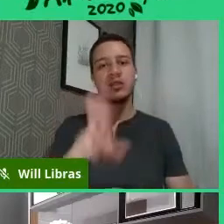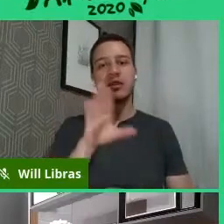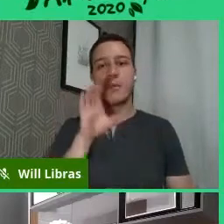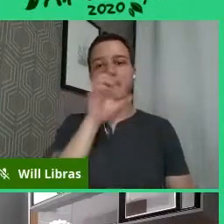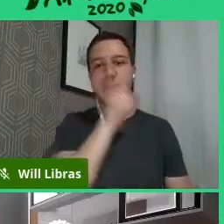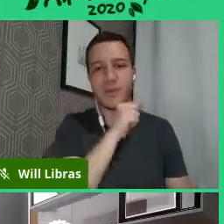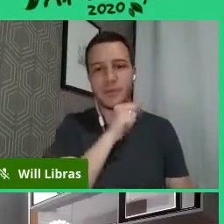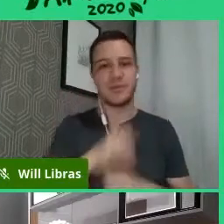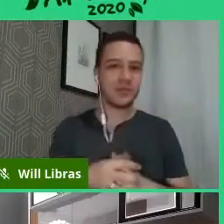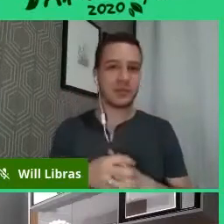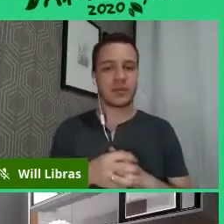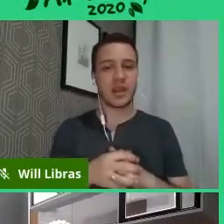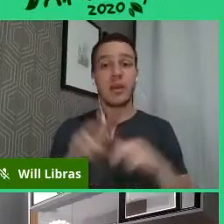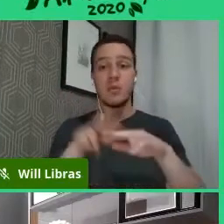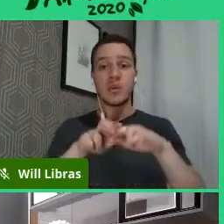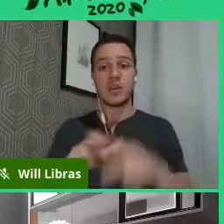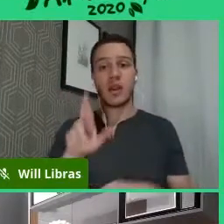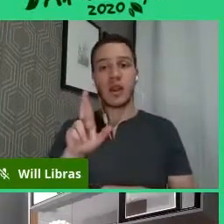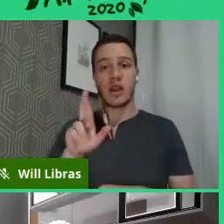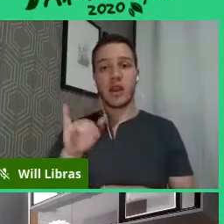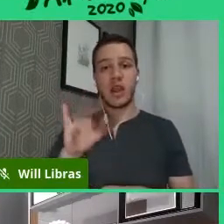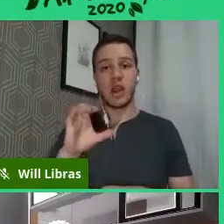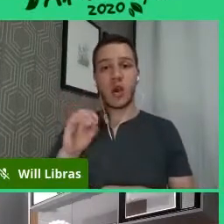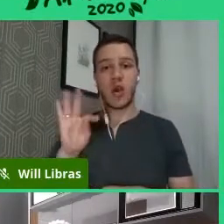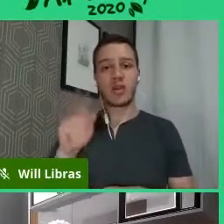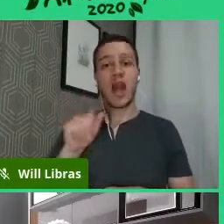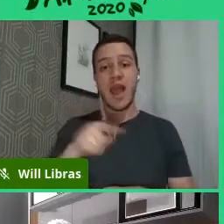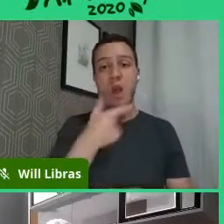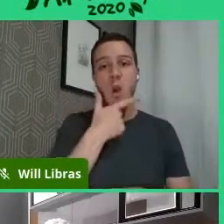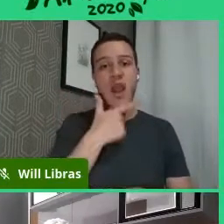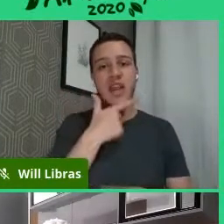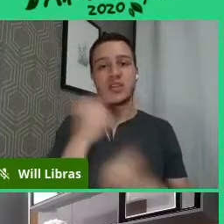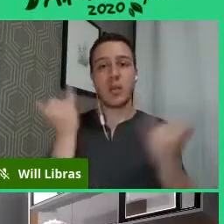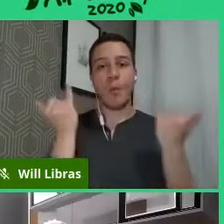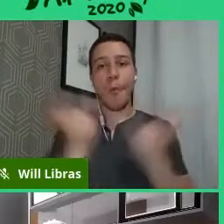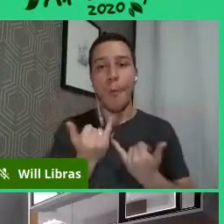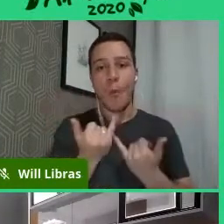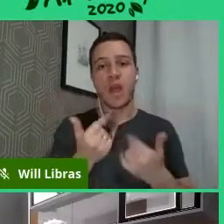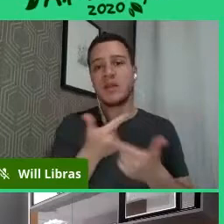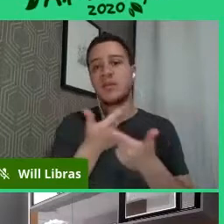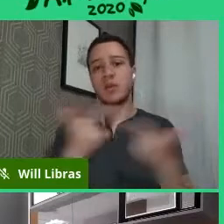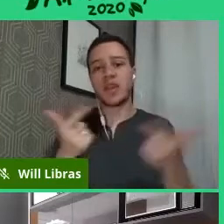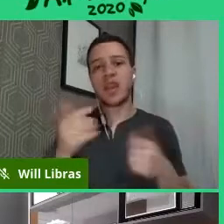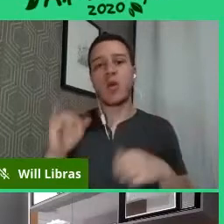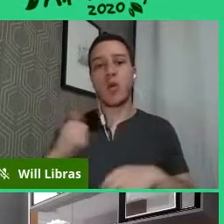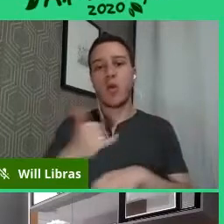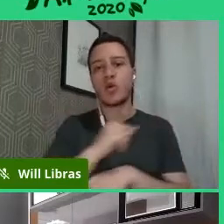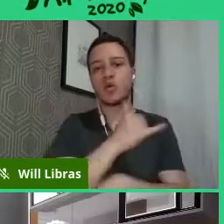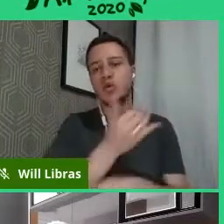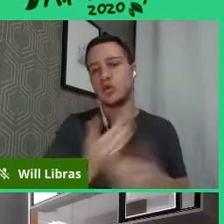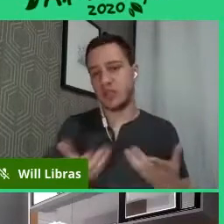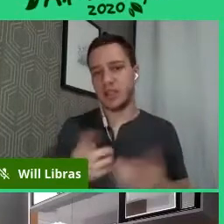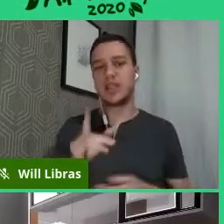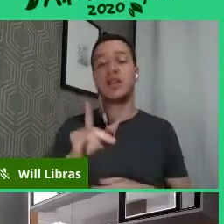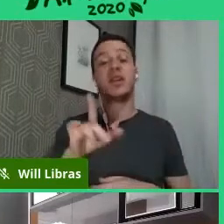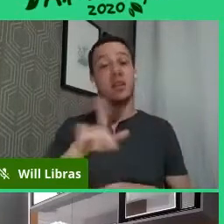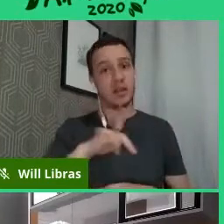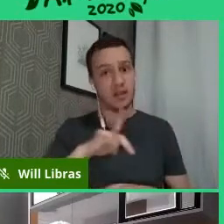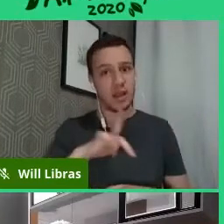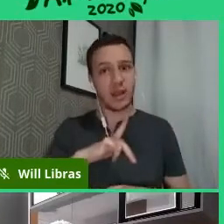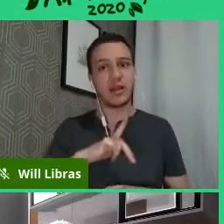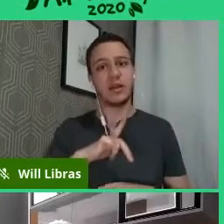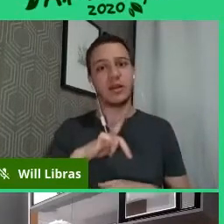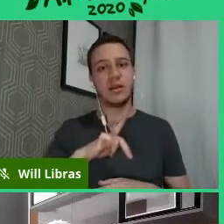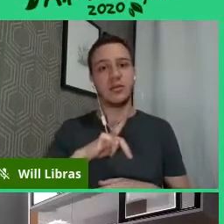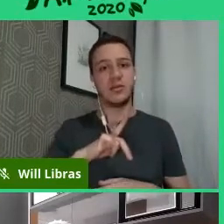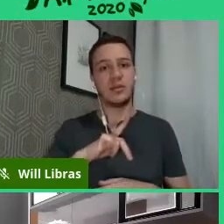a ricota, ela é um queijo magro, né? Ela tem menos gordura, mantém mais as proteínas e o cálcio do que